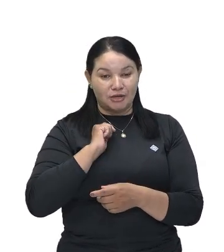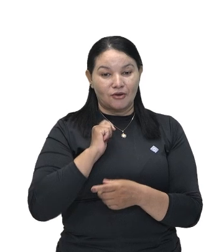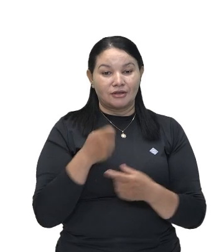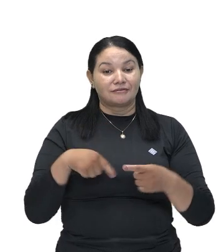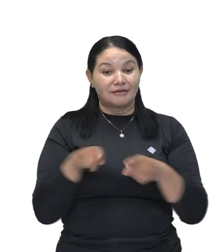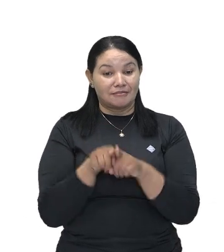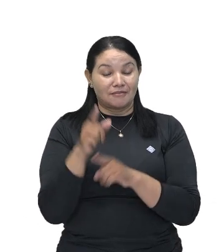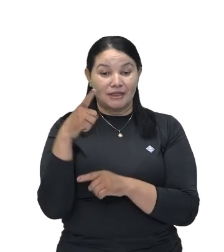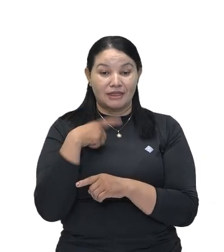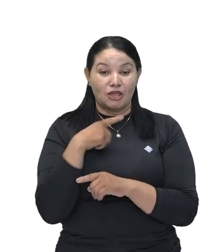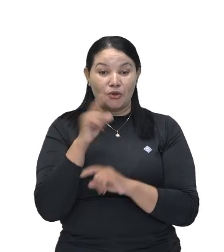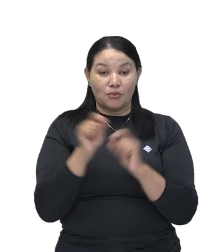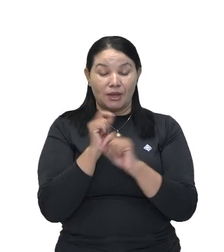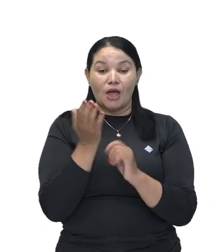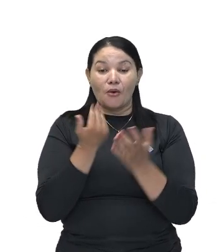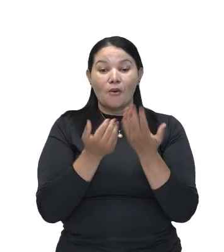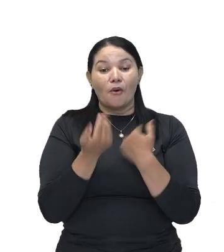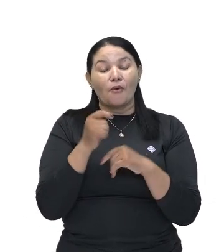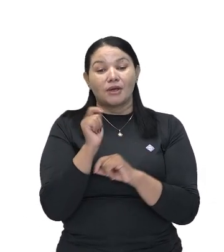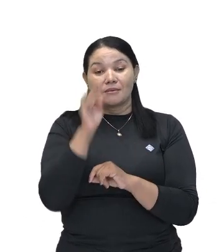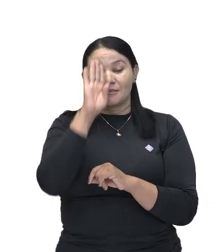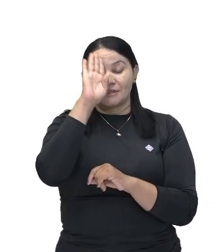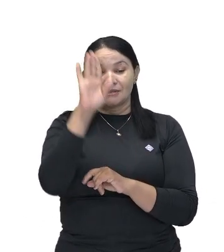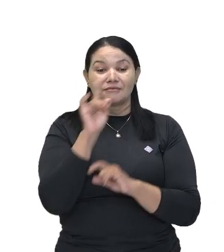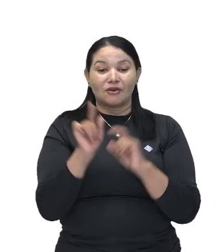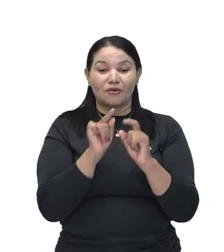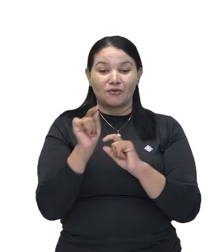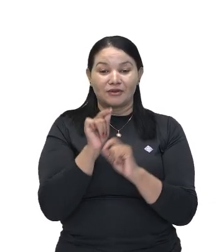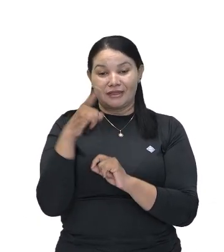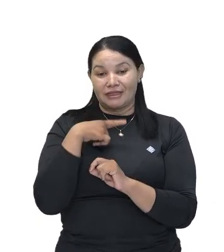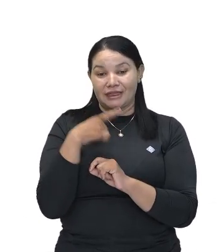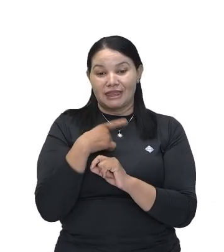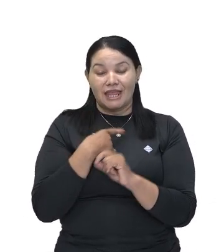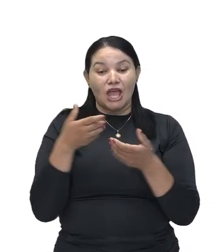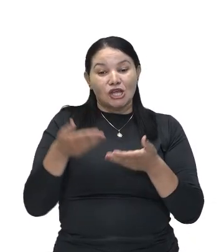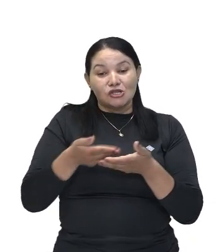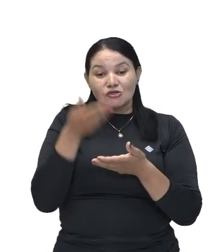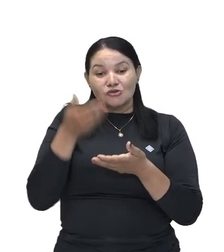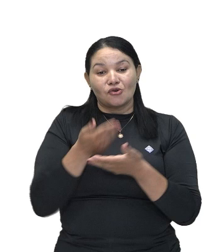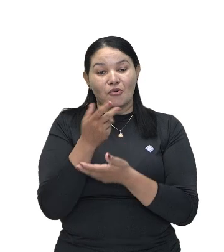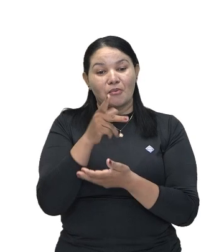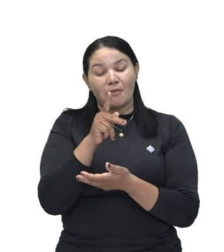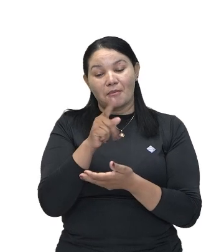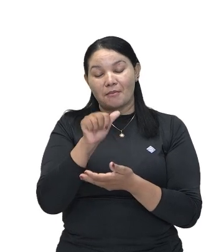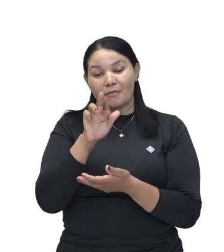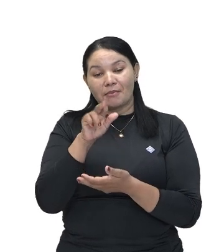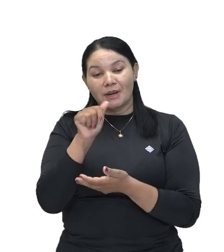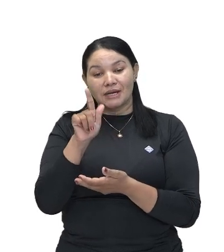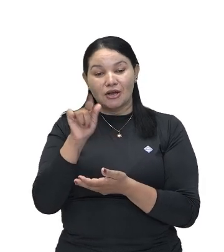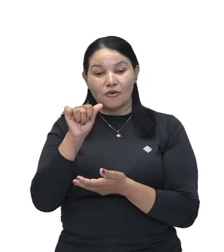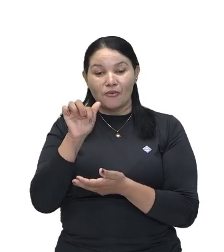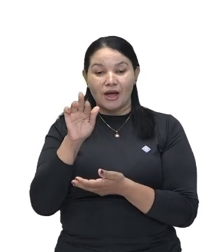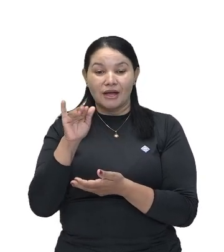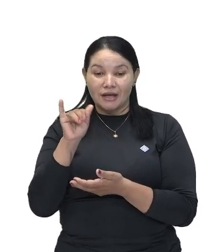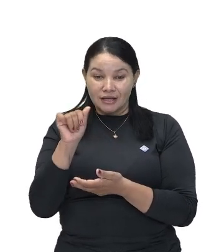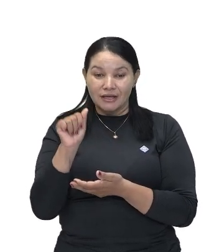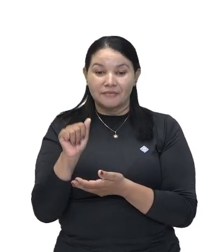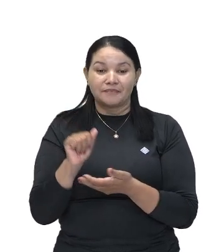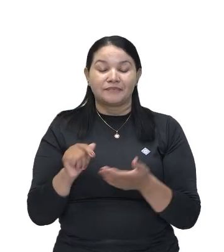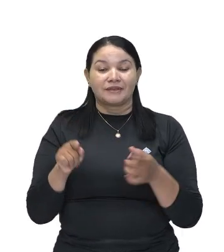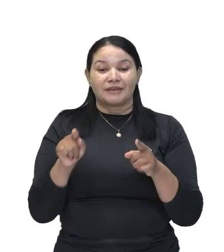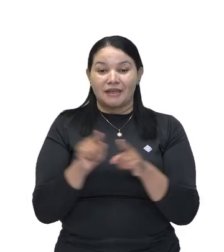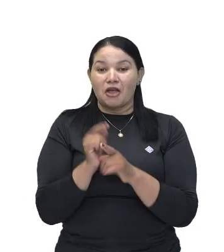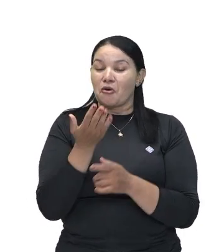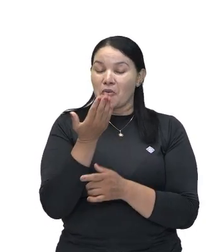na culinária como destaques, nós temos a sopa paraguaia, que é lá uma